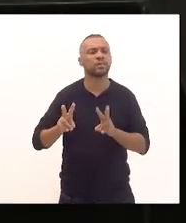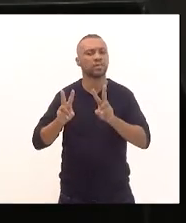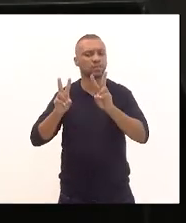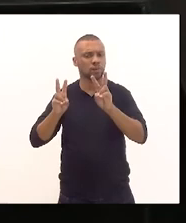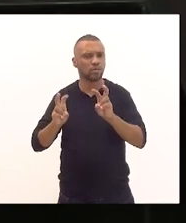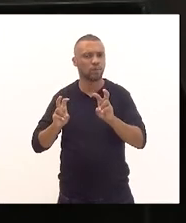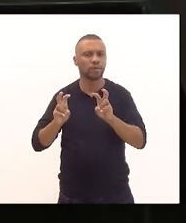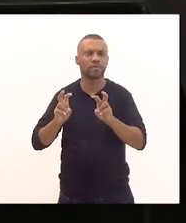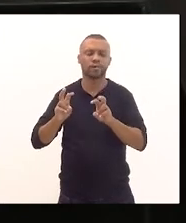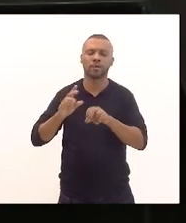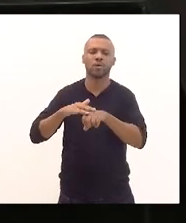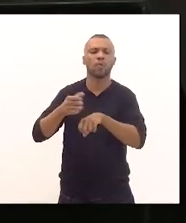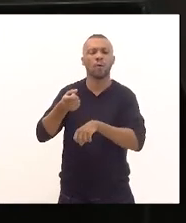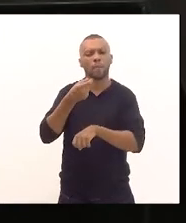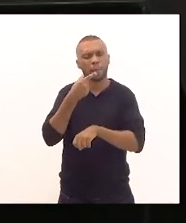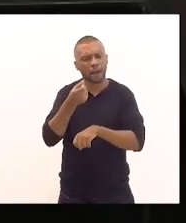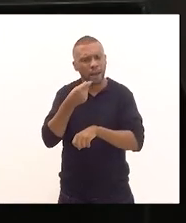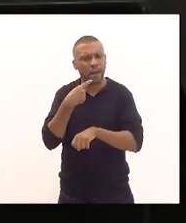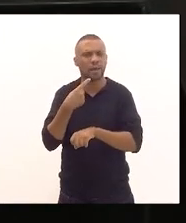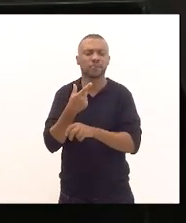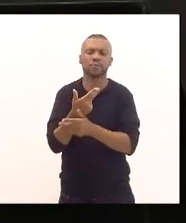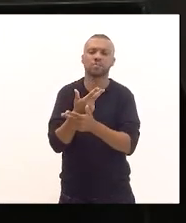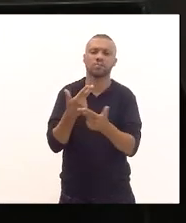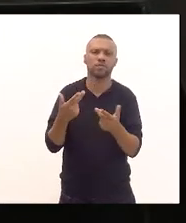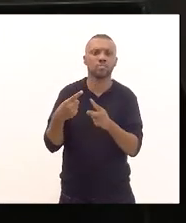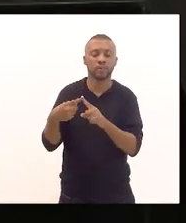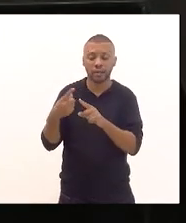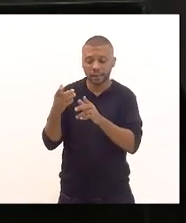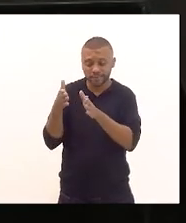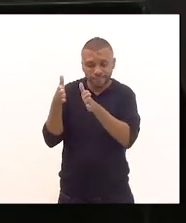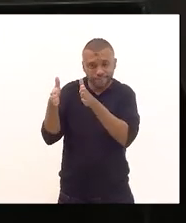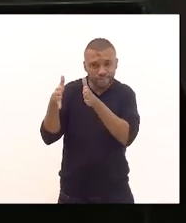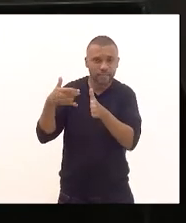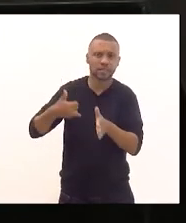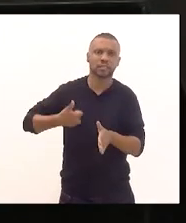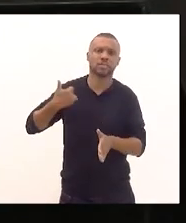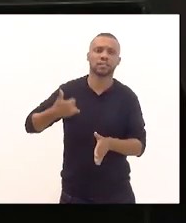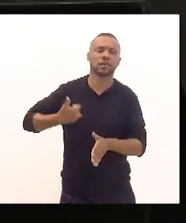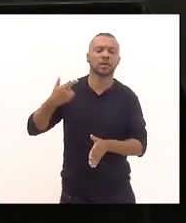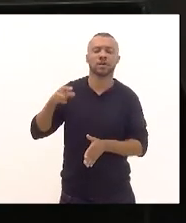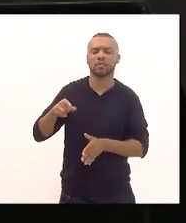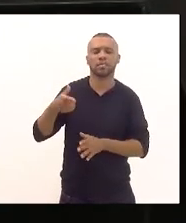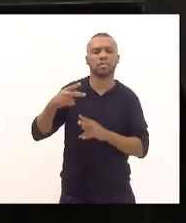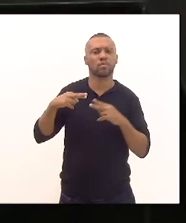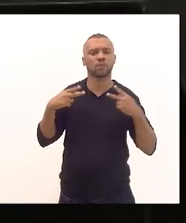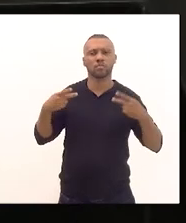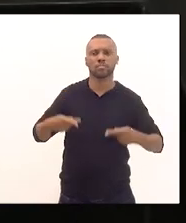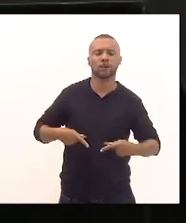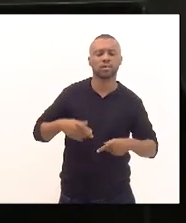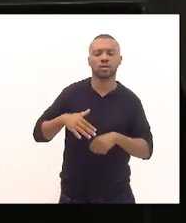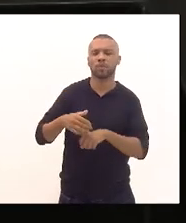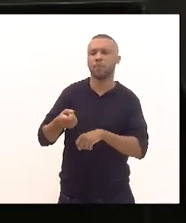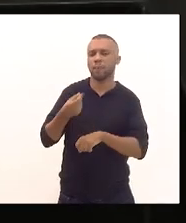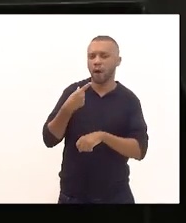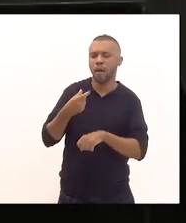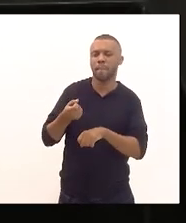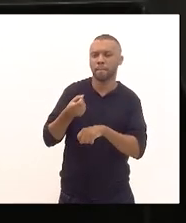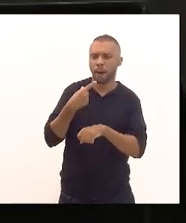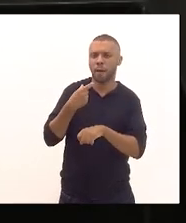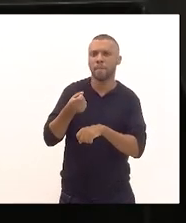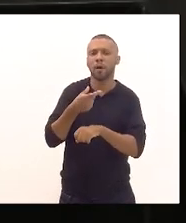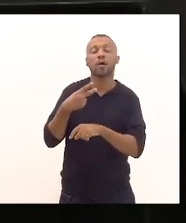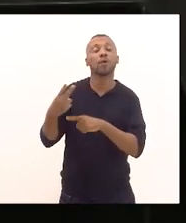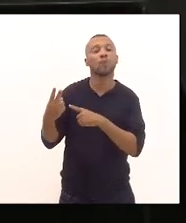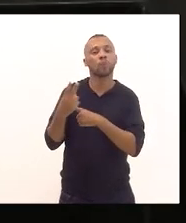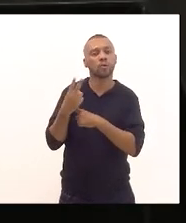dos seus medicamentos é justamente nessa faixa etária aonde o ser humano mas precisa